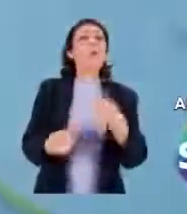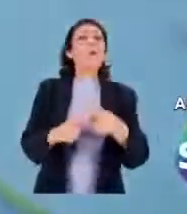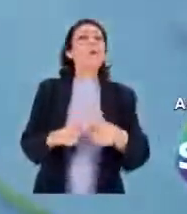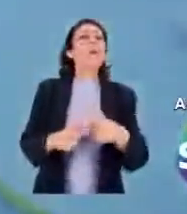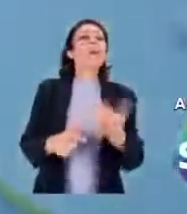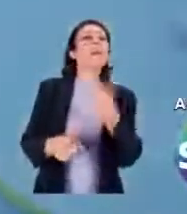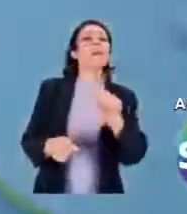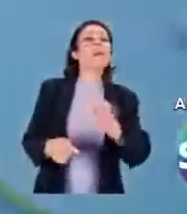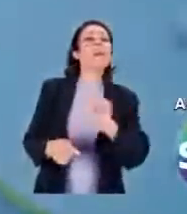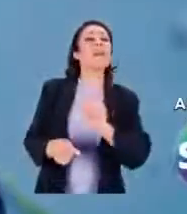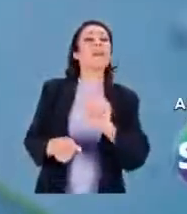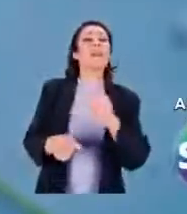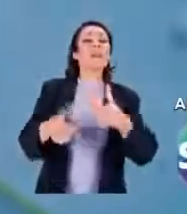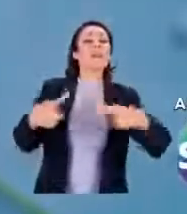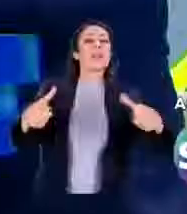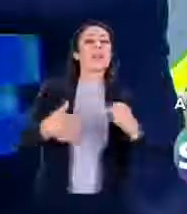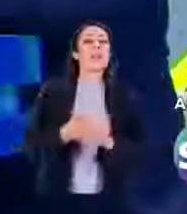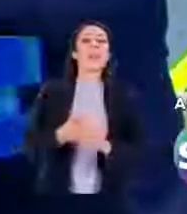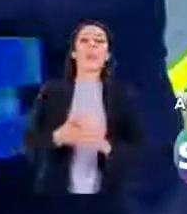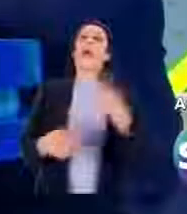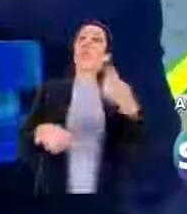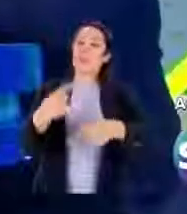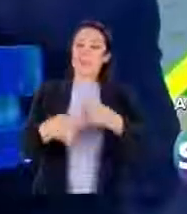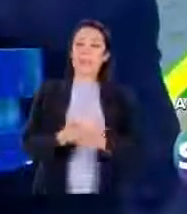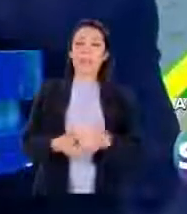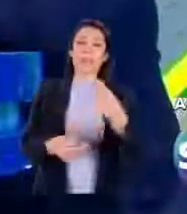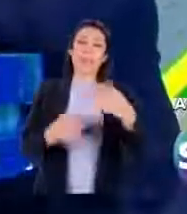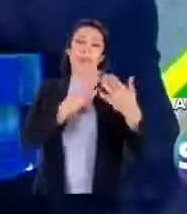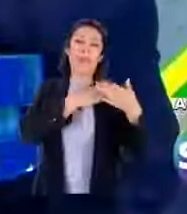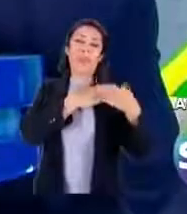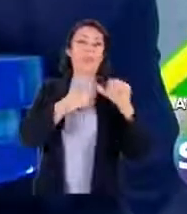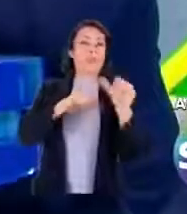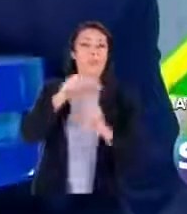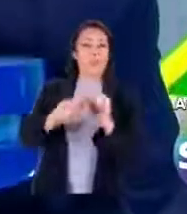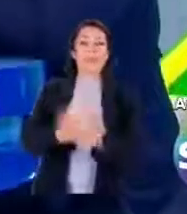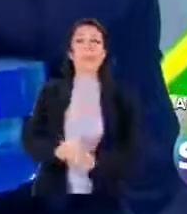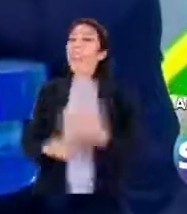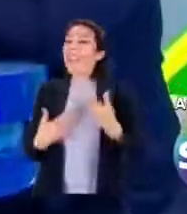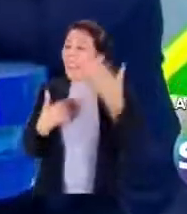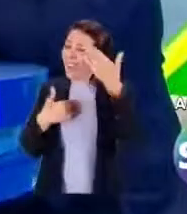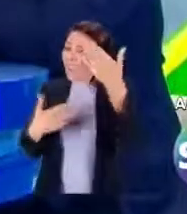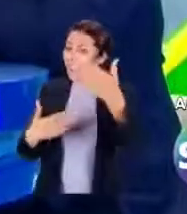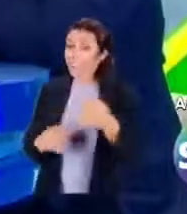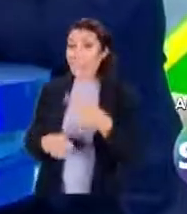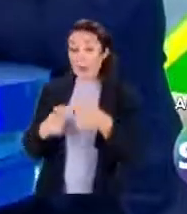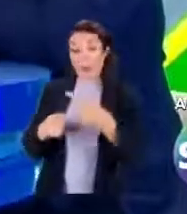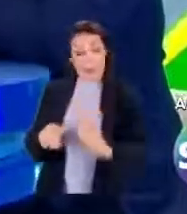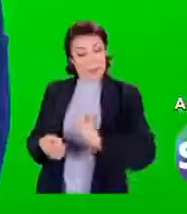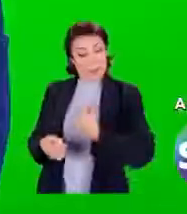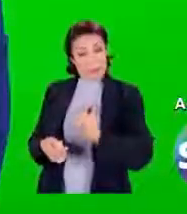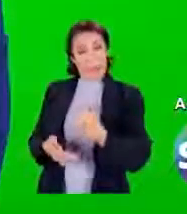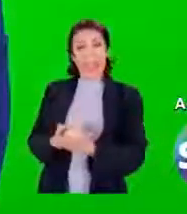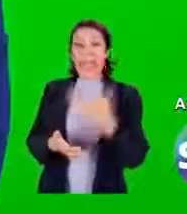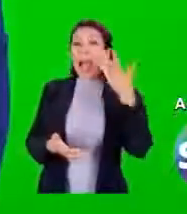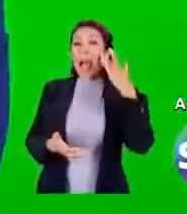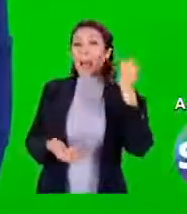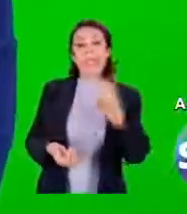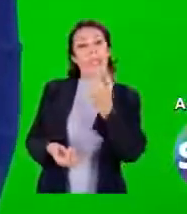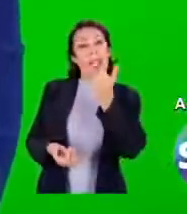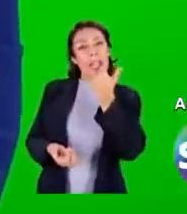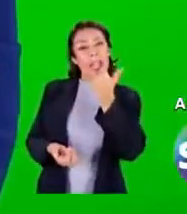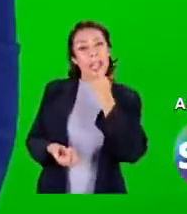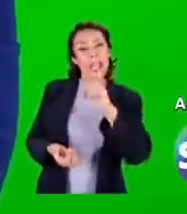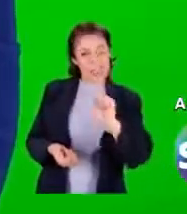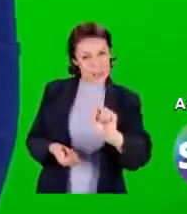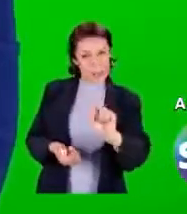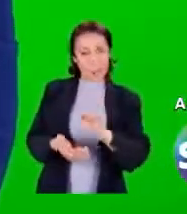a política meu irmão tá na sua mão mudar olha eu queria te agradecer muito por estar aqui amanhã nós temos a candidato até bett e